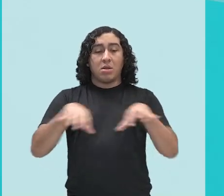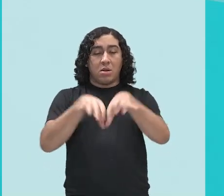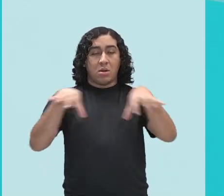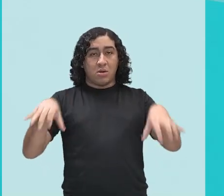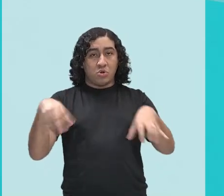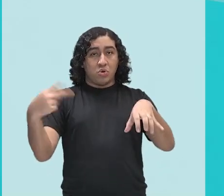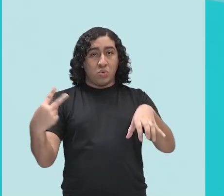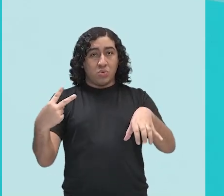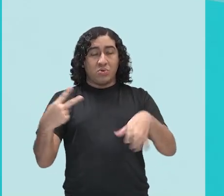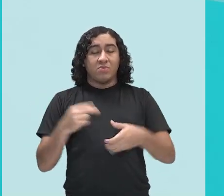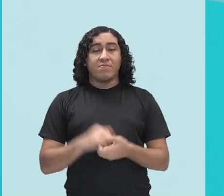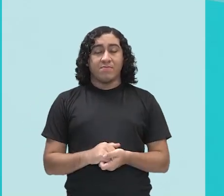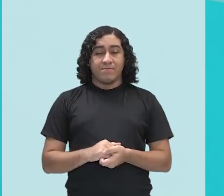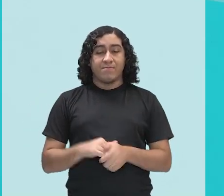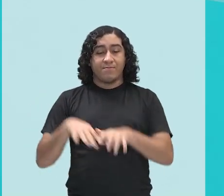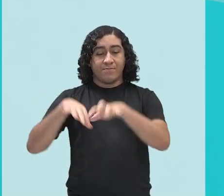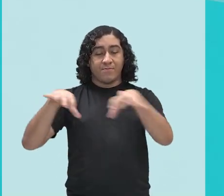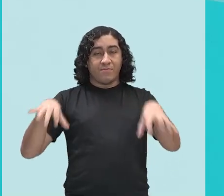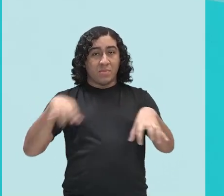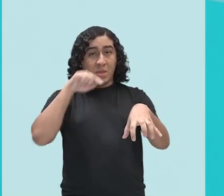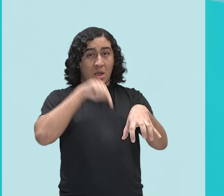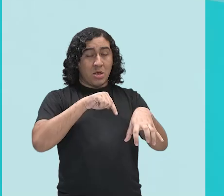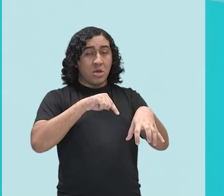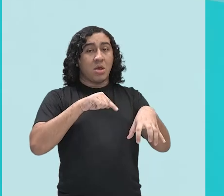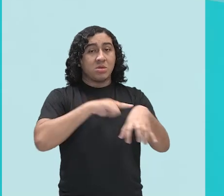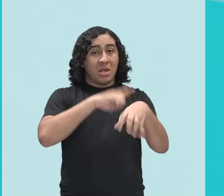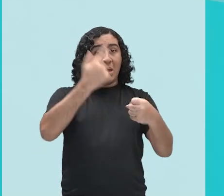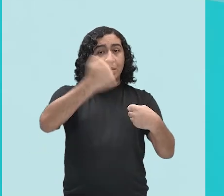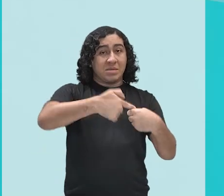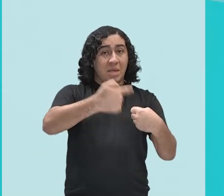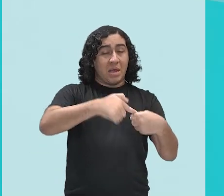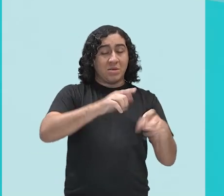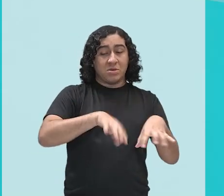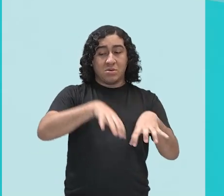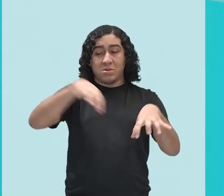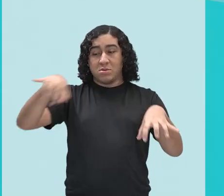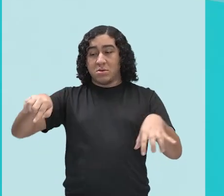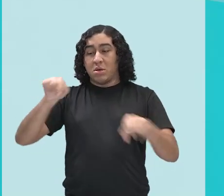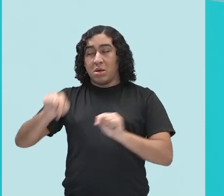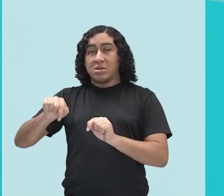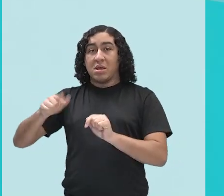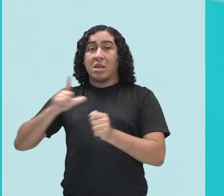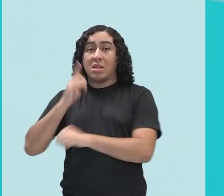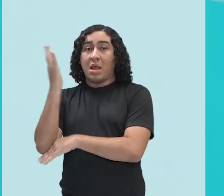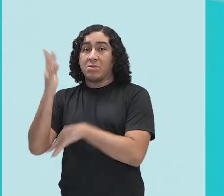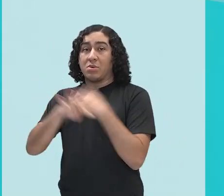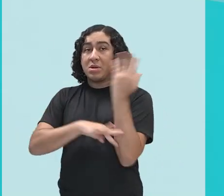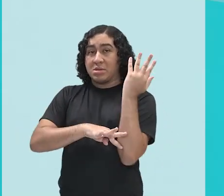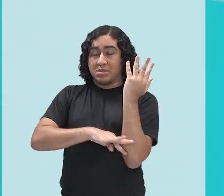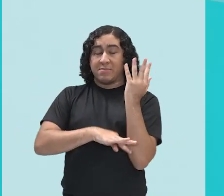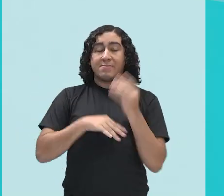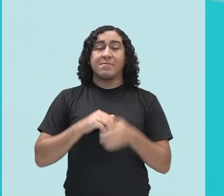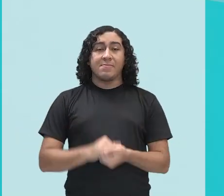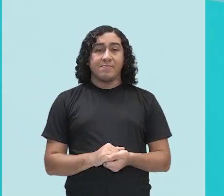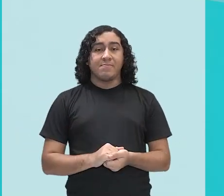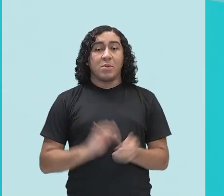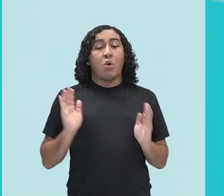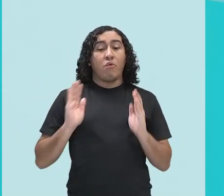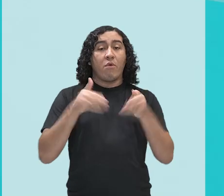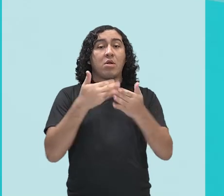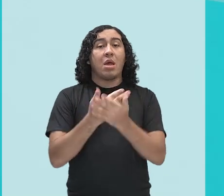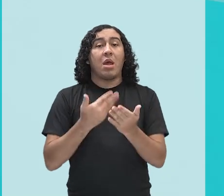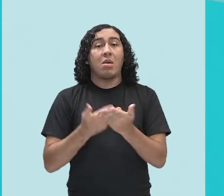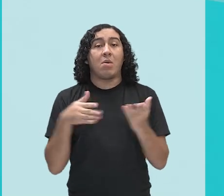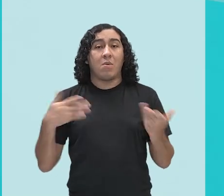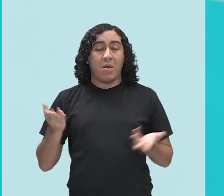tipos, práticas de aventura urbana e práticas de aventura na natureza. E o nosso foco nessa aula foi sobre